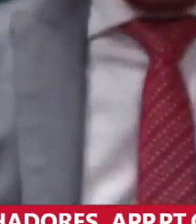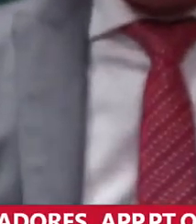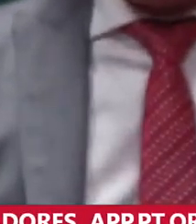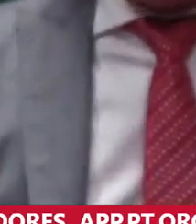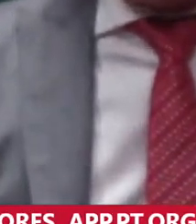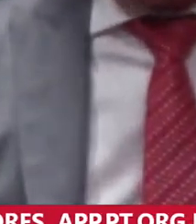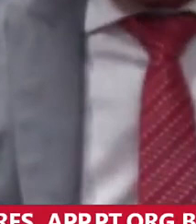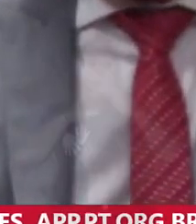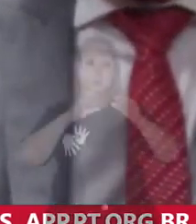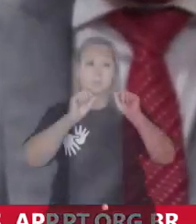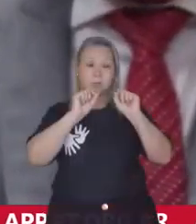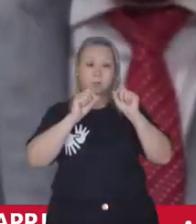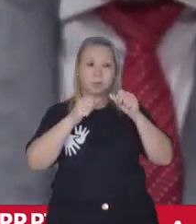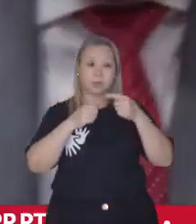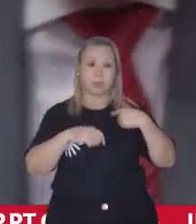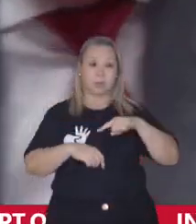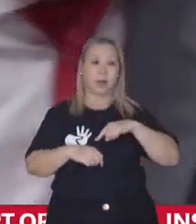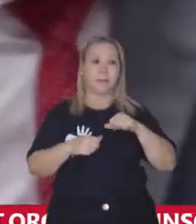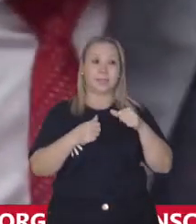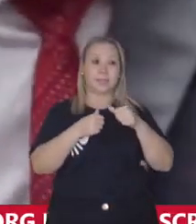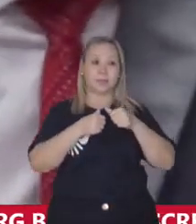comunicação que nós estamos